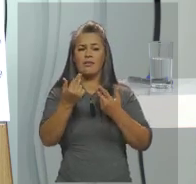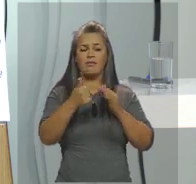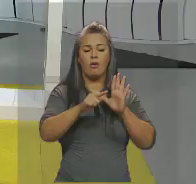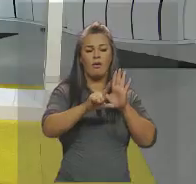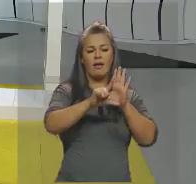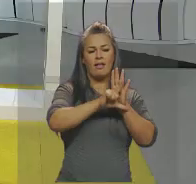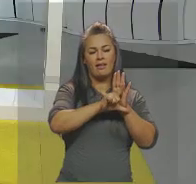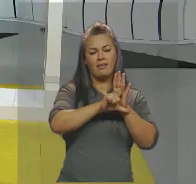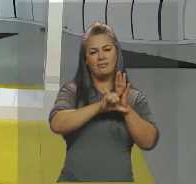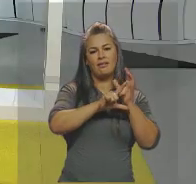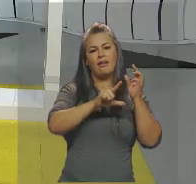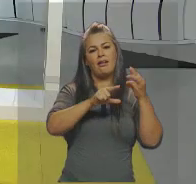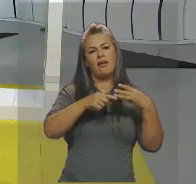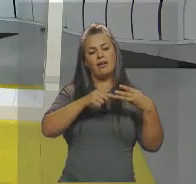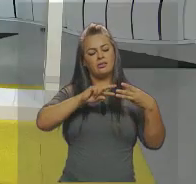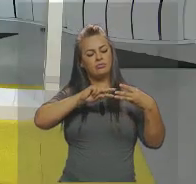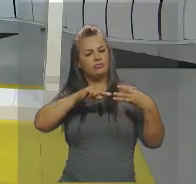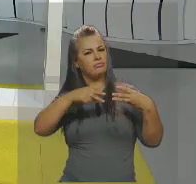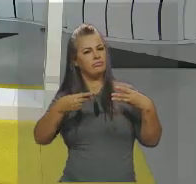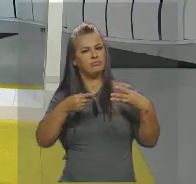Mendel. Agora,